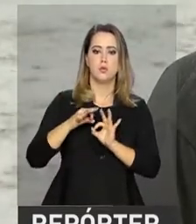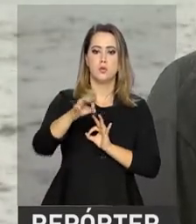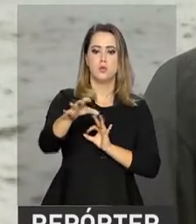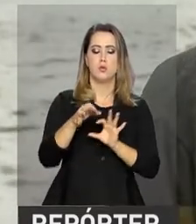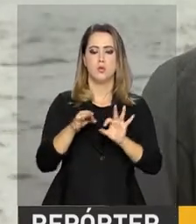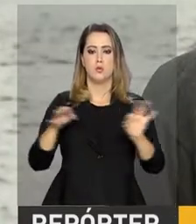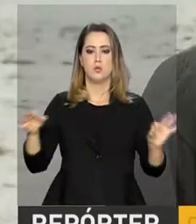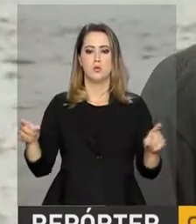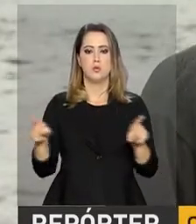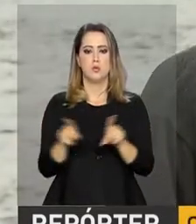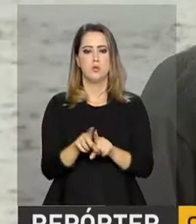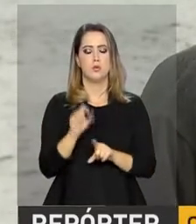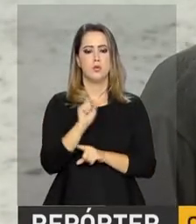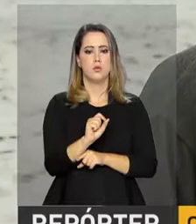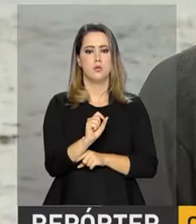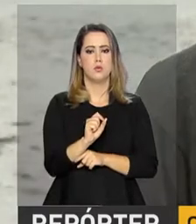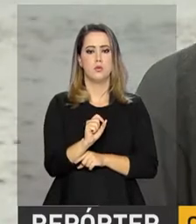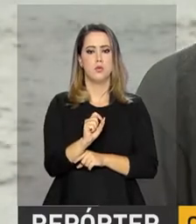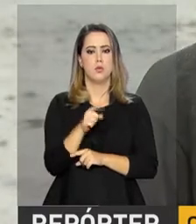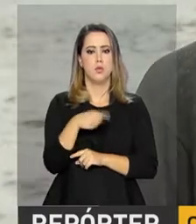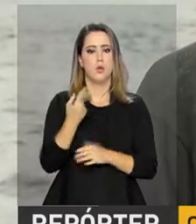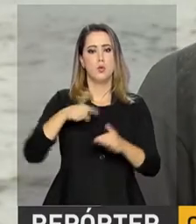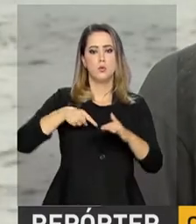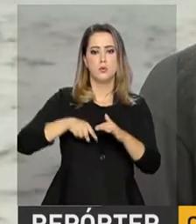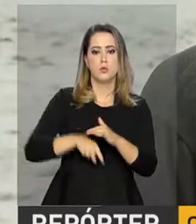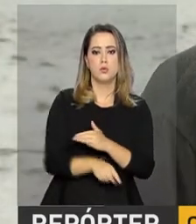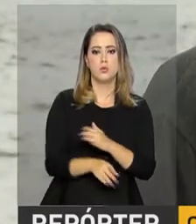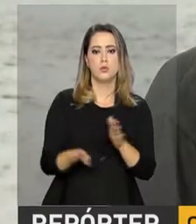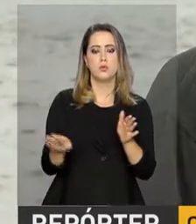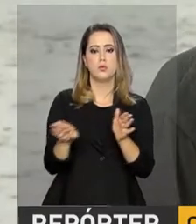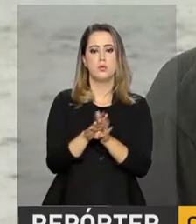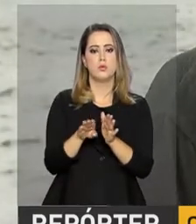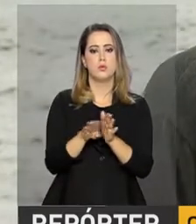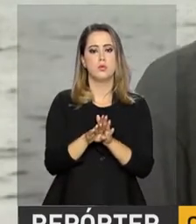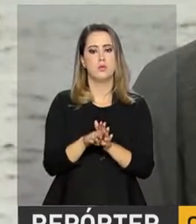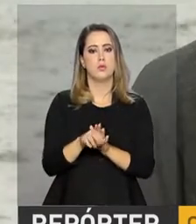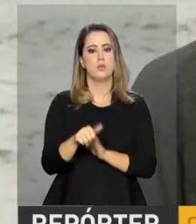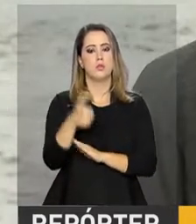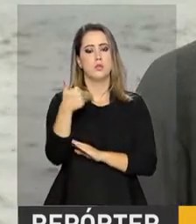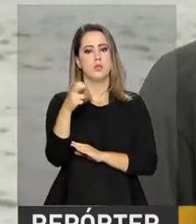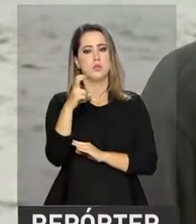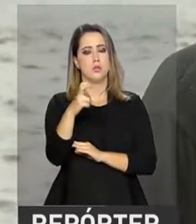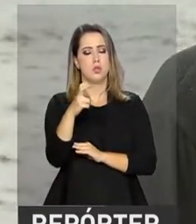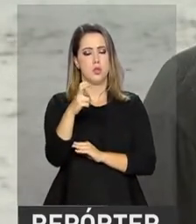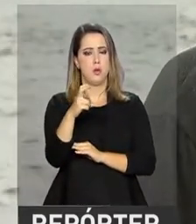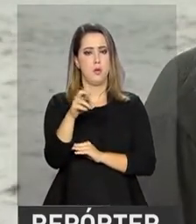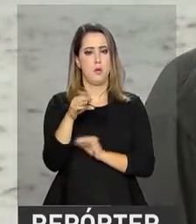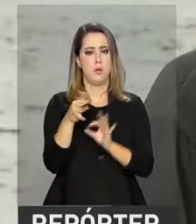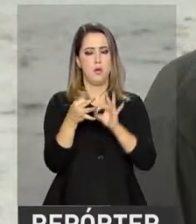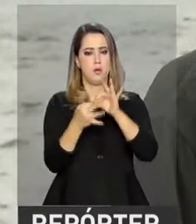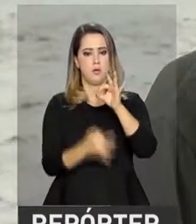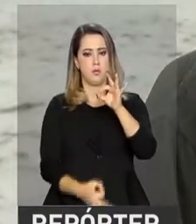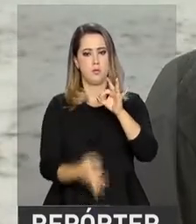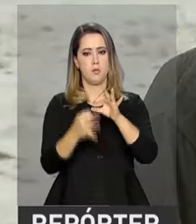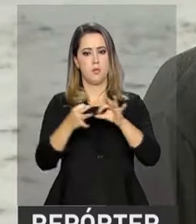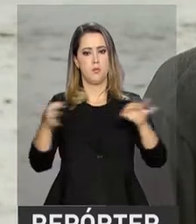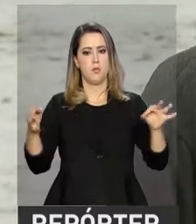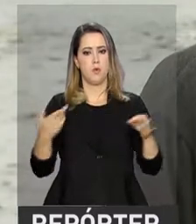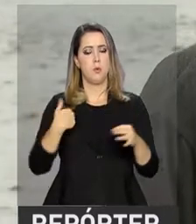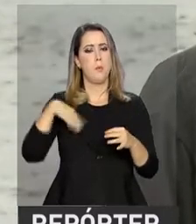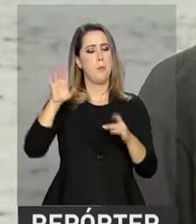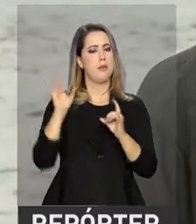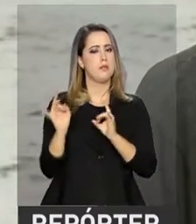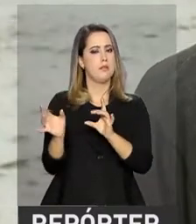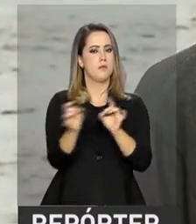olímpica. Agora, a profundidade por aqui vai chegar a 15 metros, o que vai ampliar o potencial econômico do